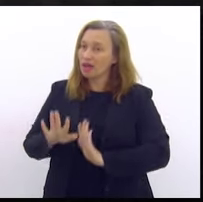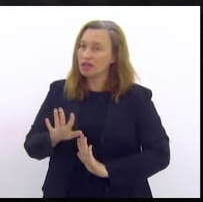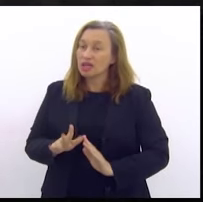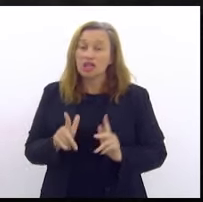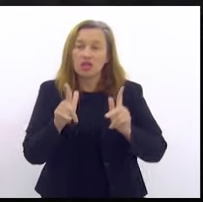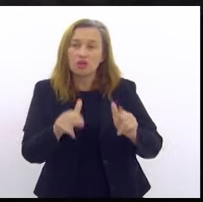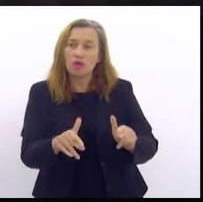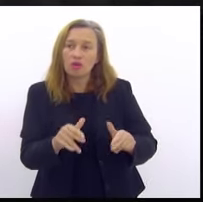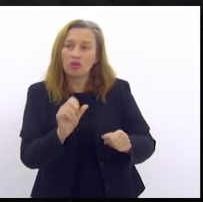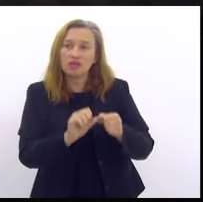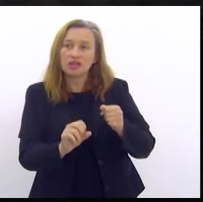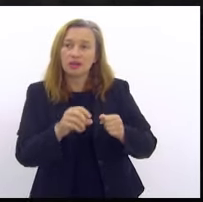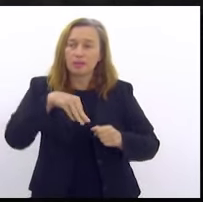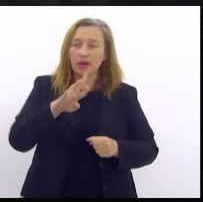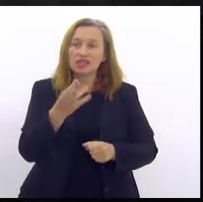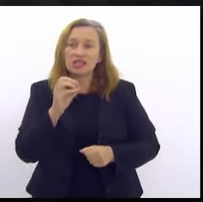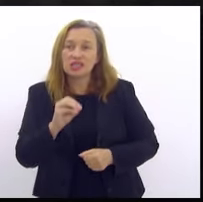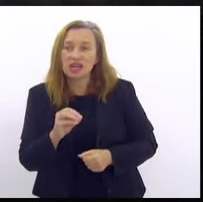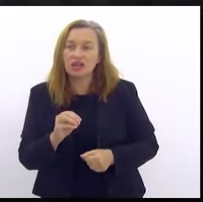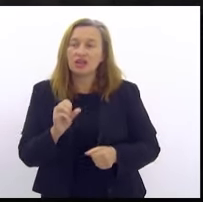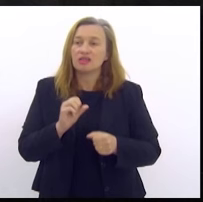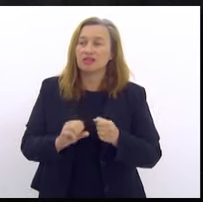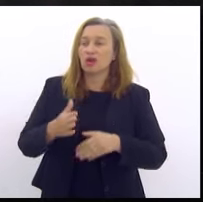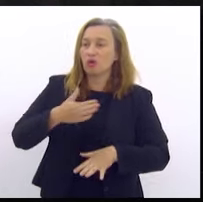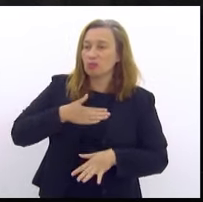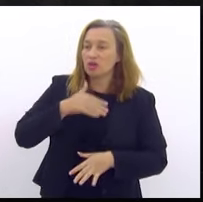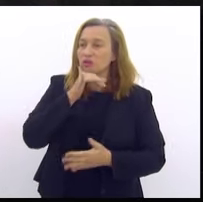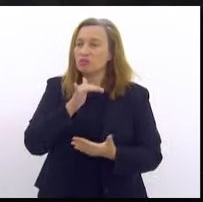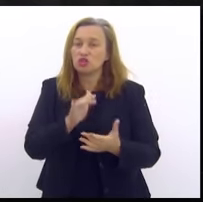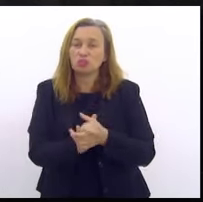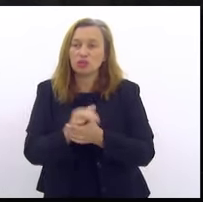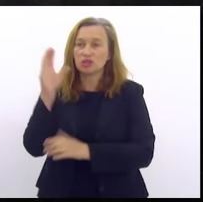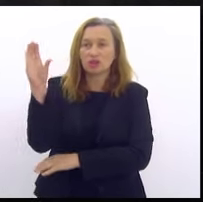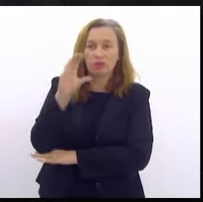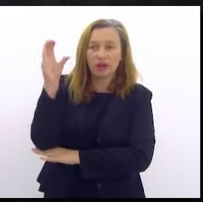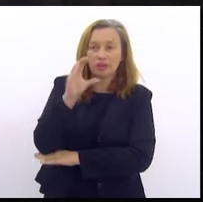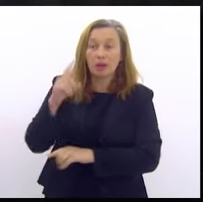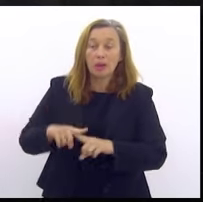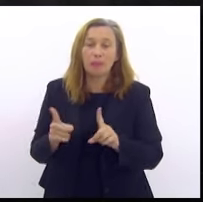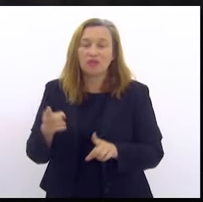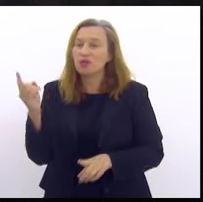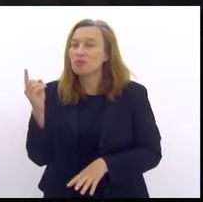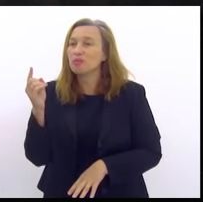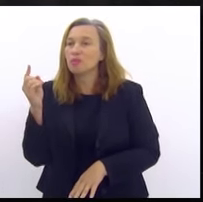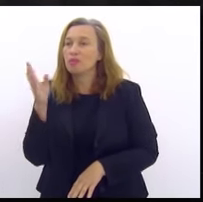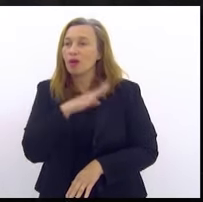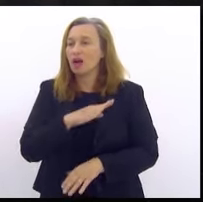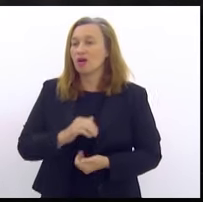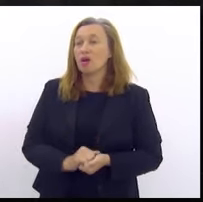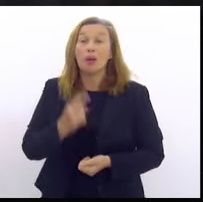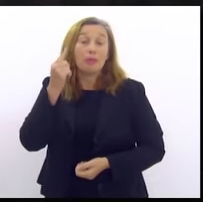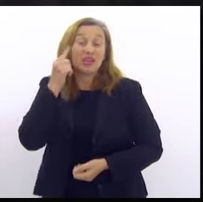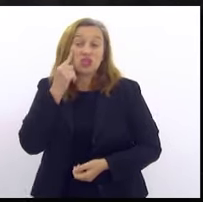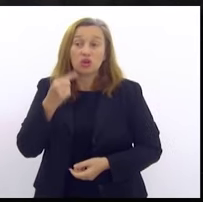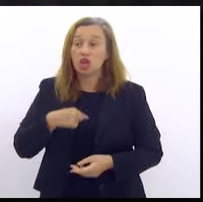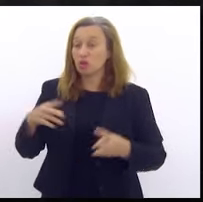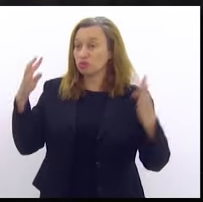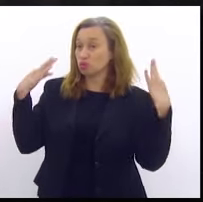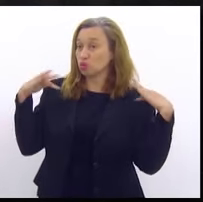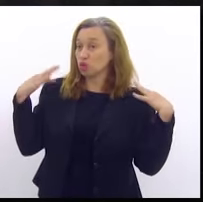como fizeram com o Marcelo, tentaram fazer comigo, com a minha esposa em Copacabana. Só que se deram mal, né, amigo? Pensaram que eu era mais um turista, mas